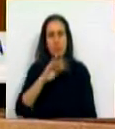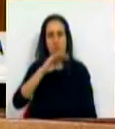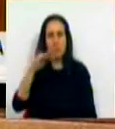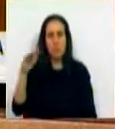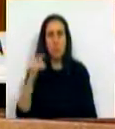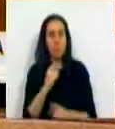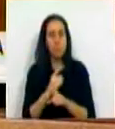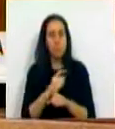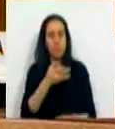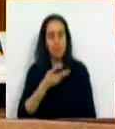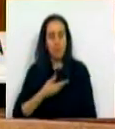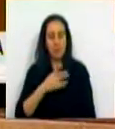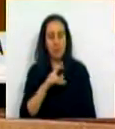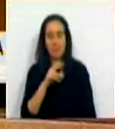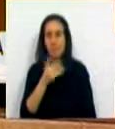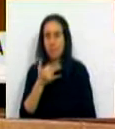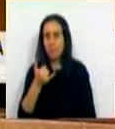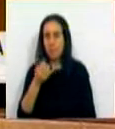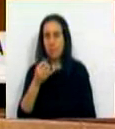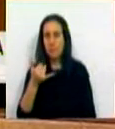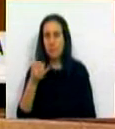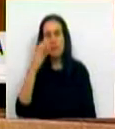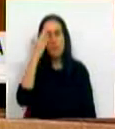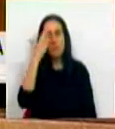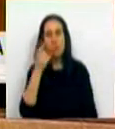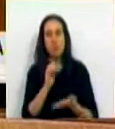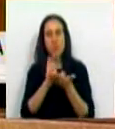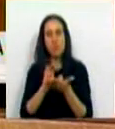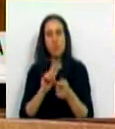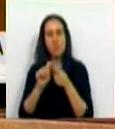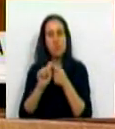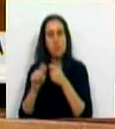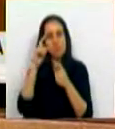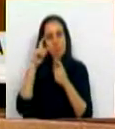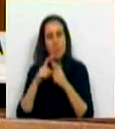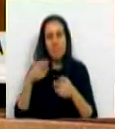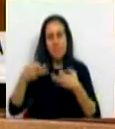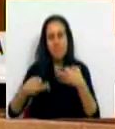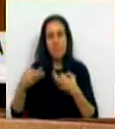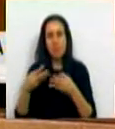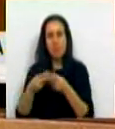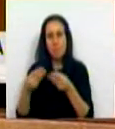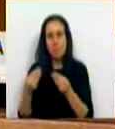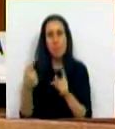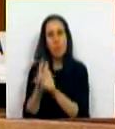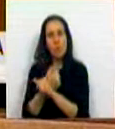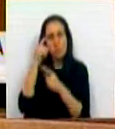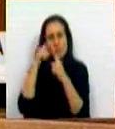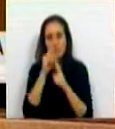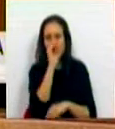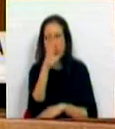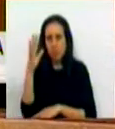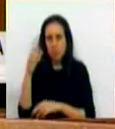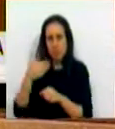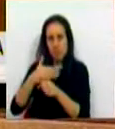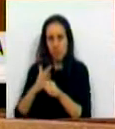Também o PDR 2020 prevê subsídios ou investimento para compra de máquinas e equipamentos para o setor florestal. As candidaturas deviam ter